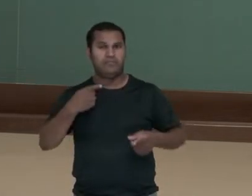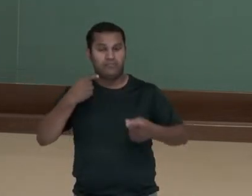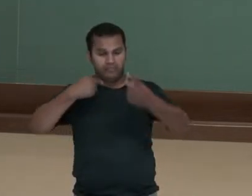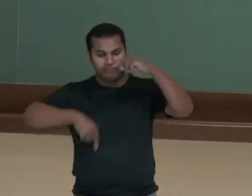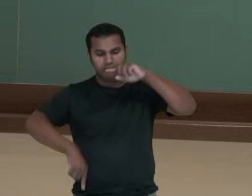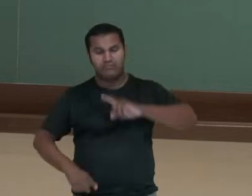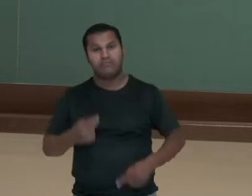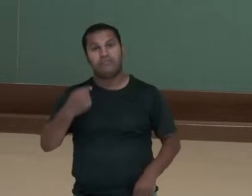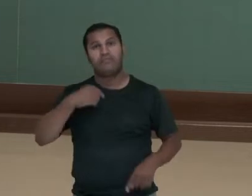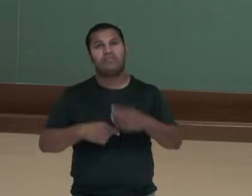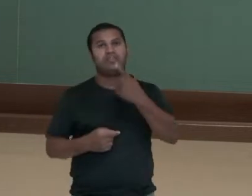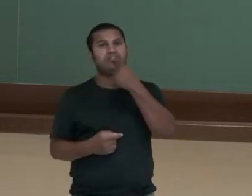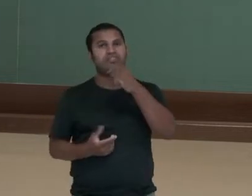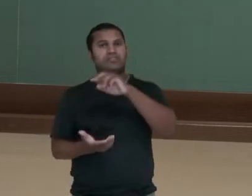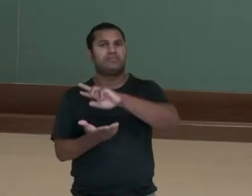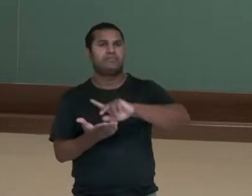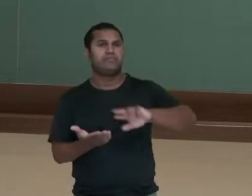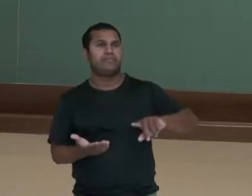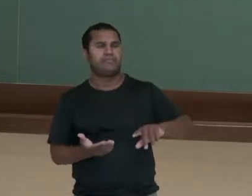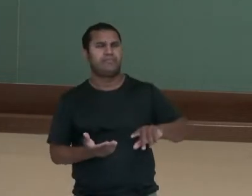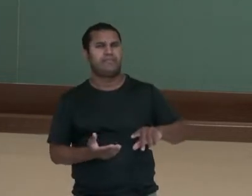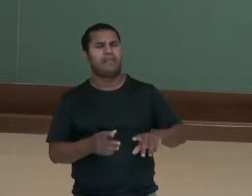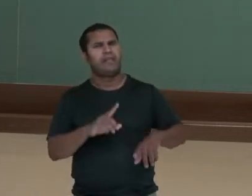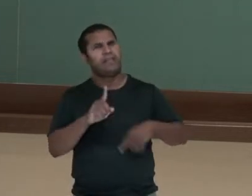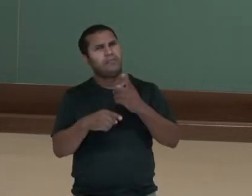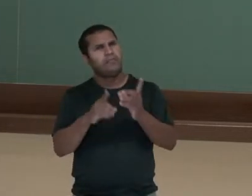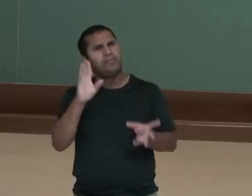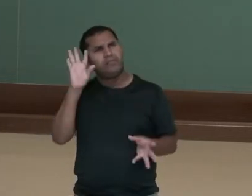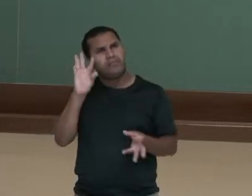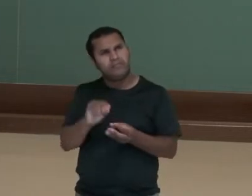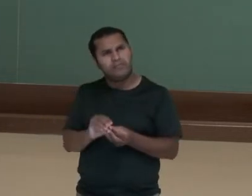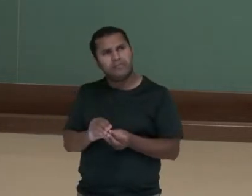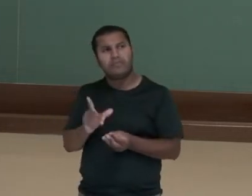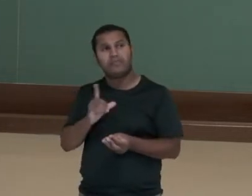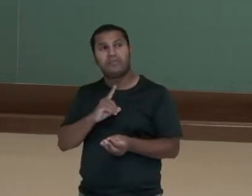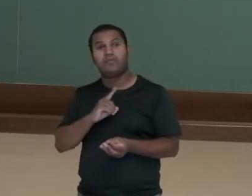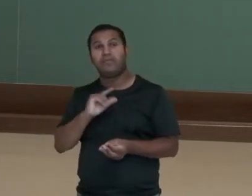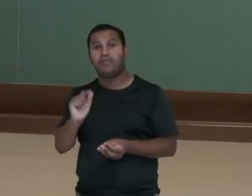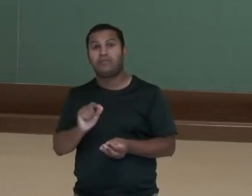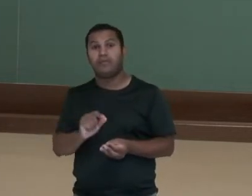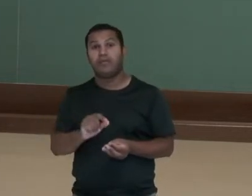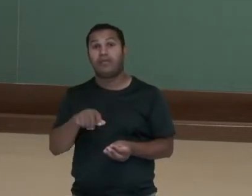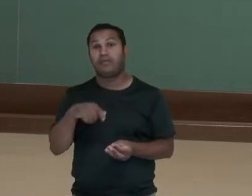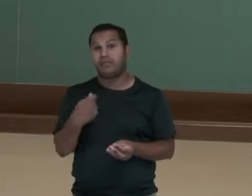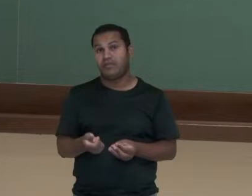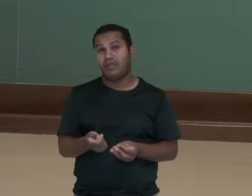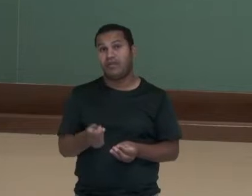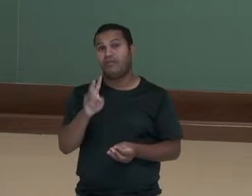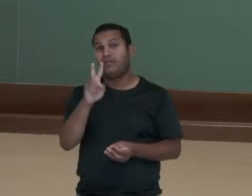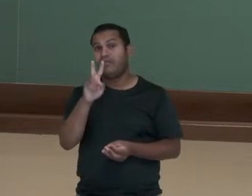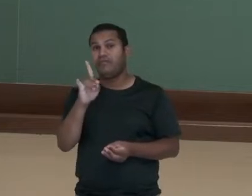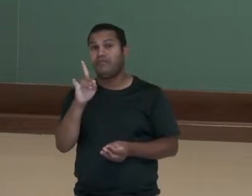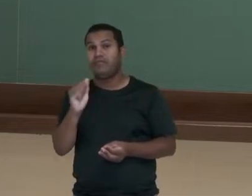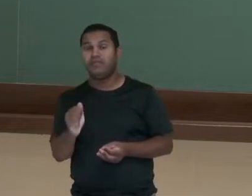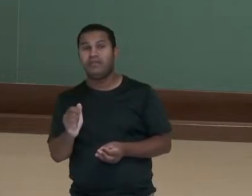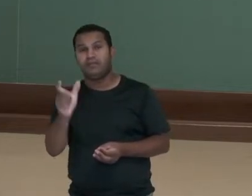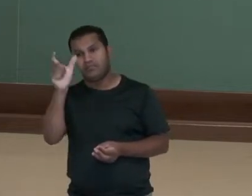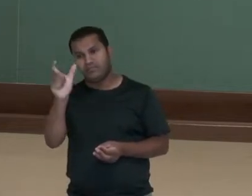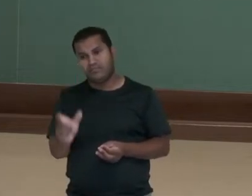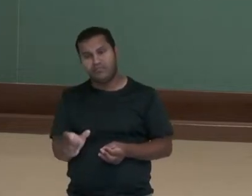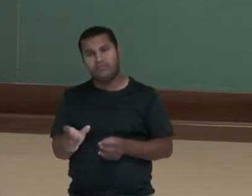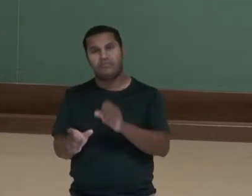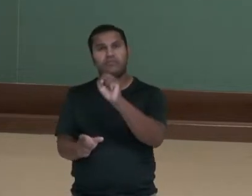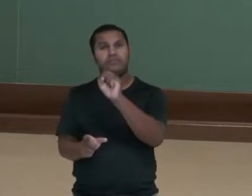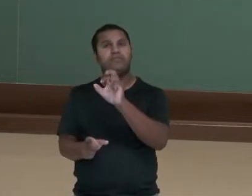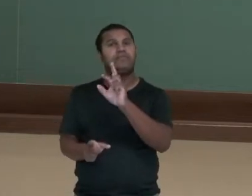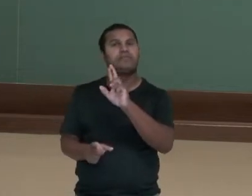espécie, vivendo numa mesma área, né? Eu tenho uma população. Quando eu olho população, eu estou